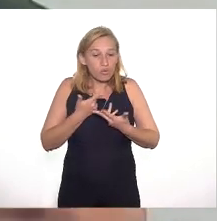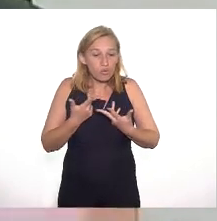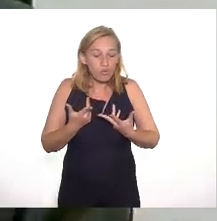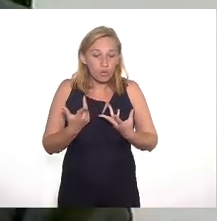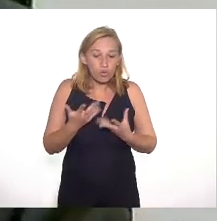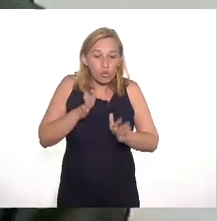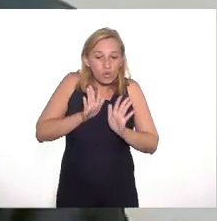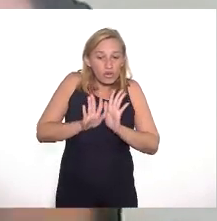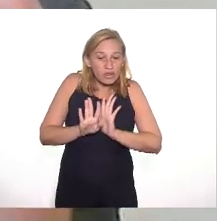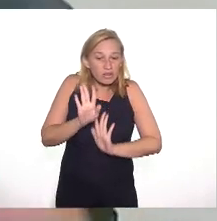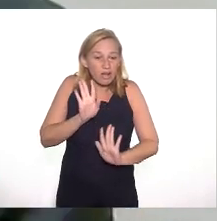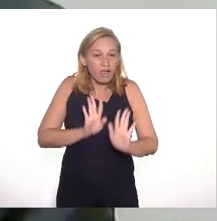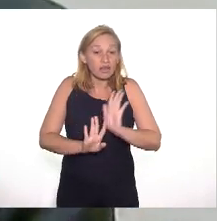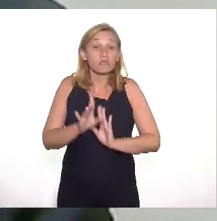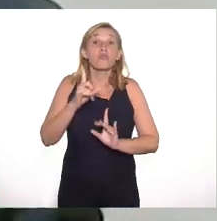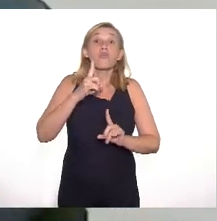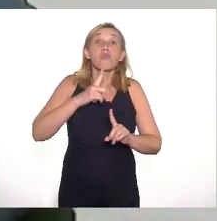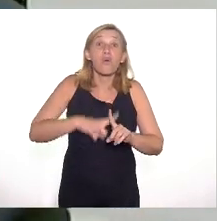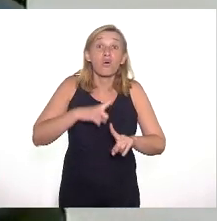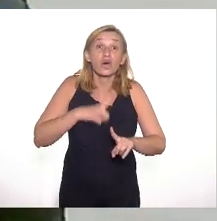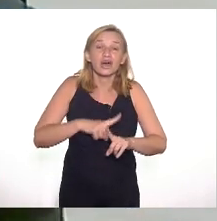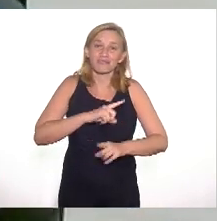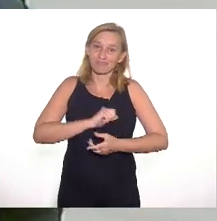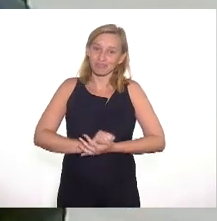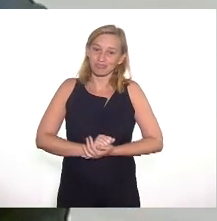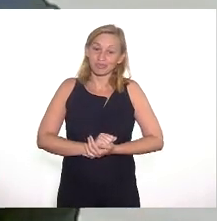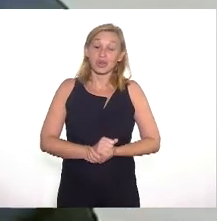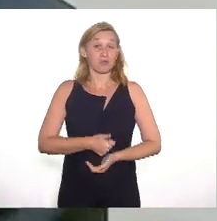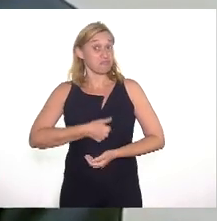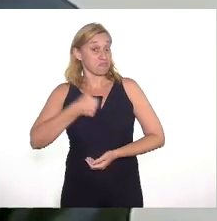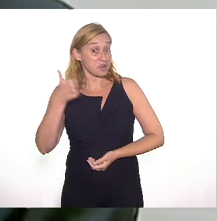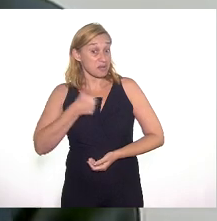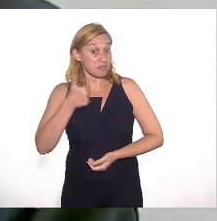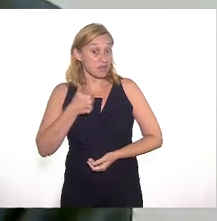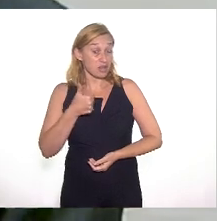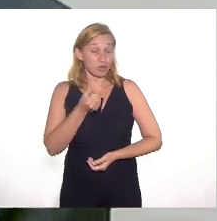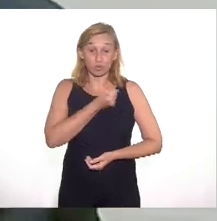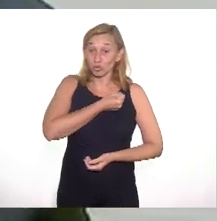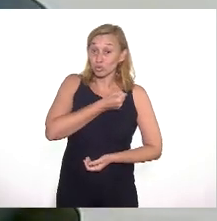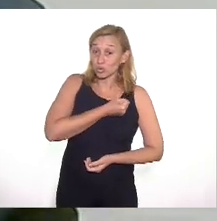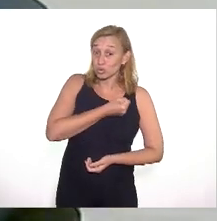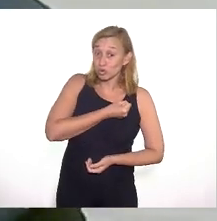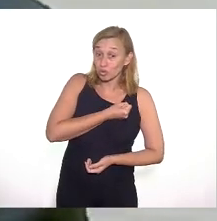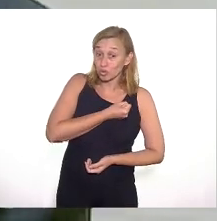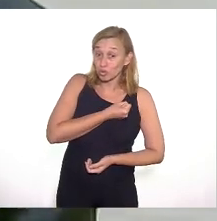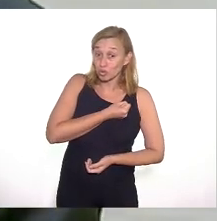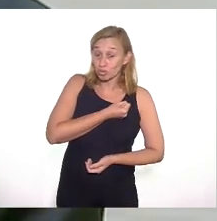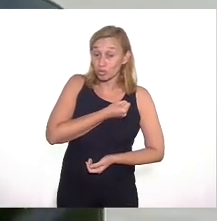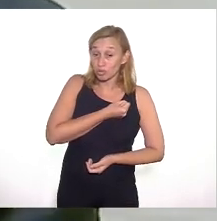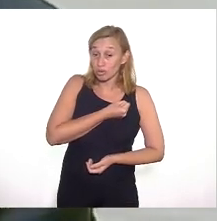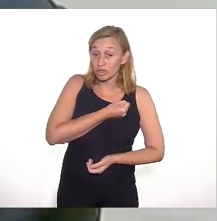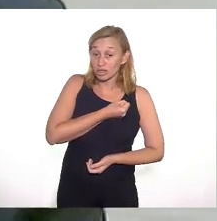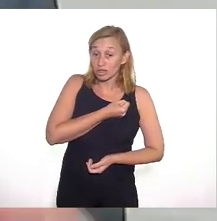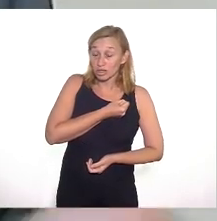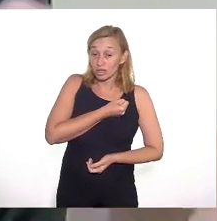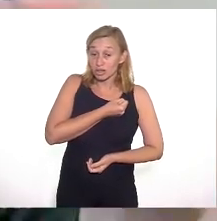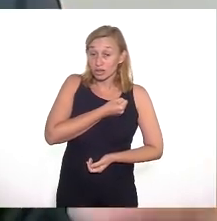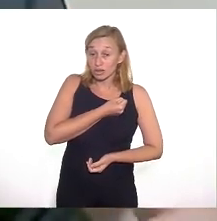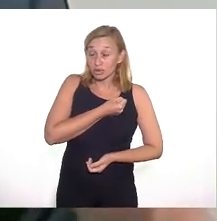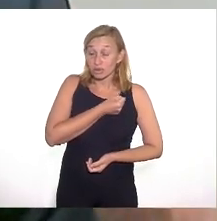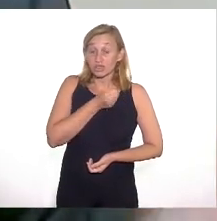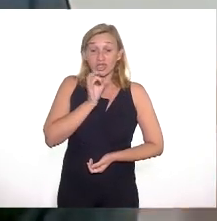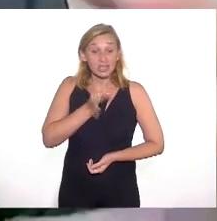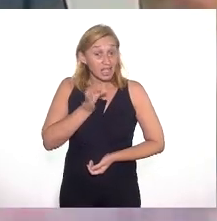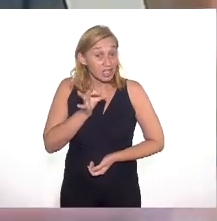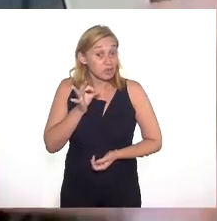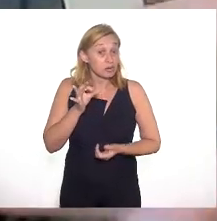muito cuidado. E por quê? Porque, primeiro, o banco de dados era necessário que nós